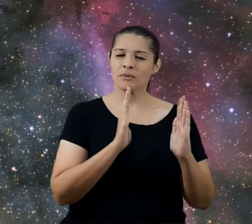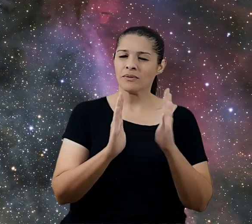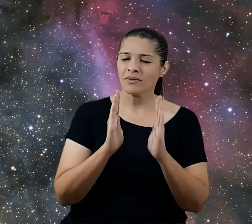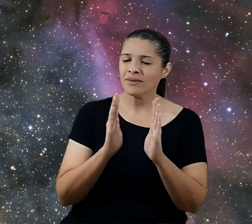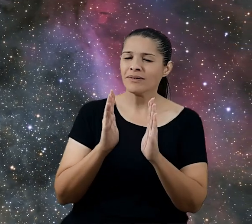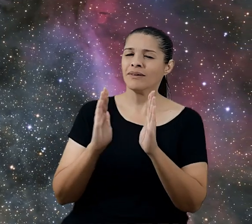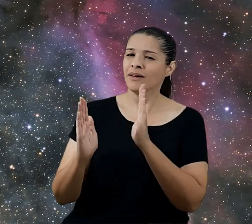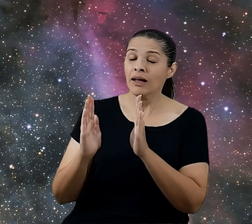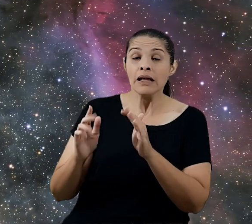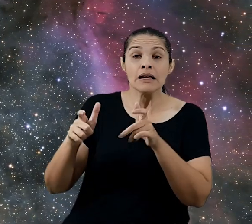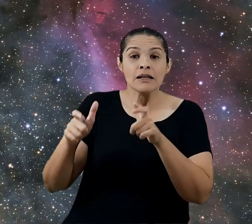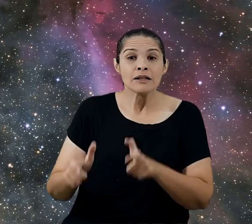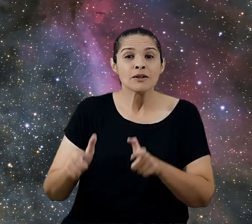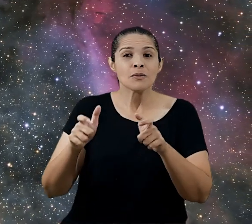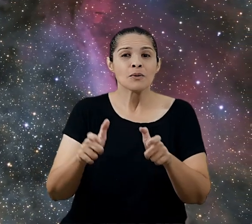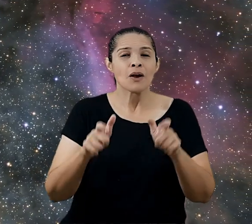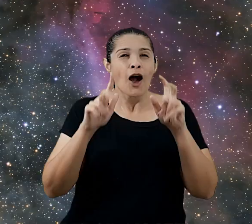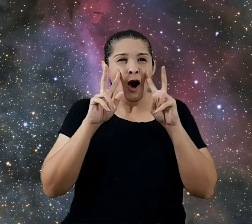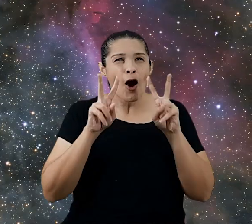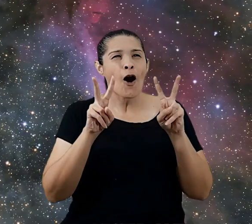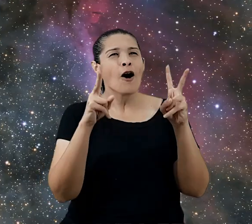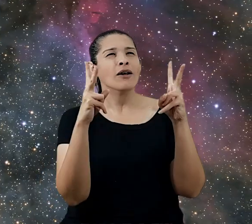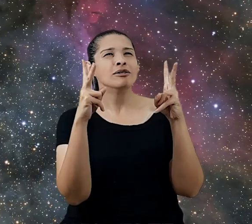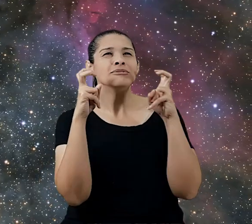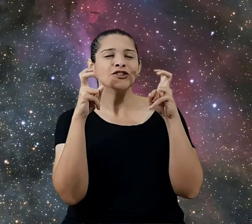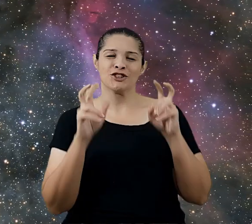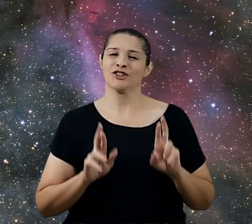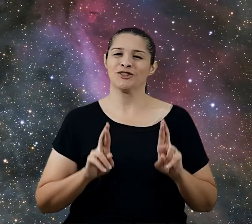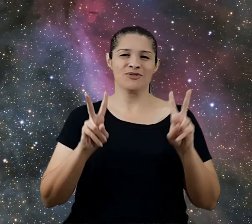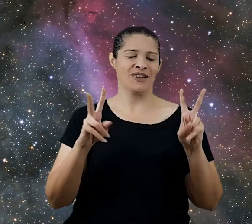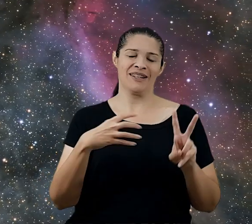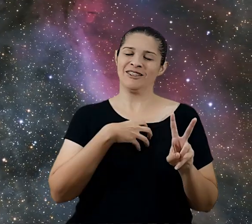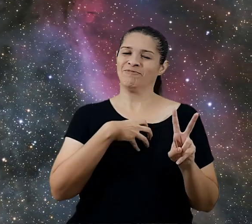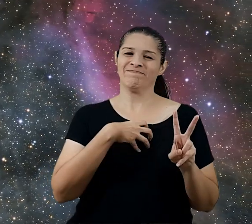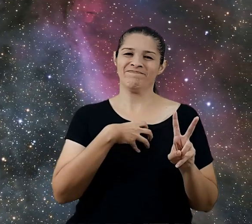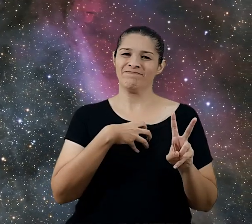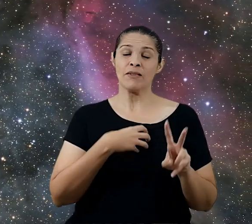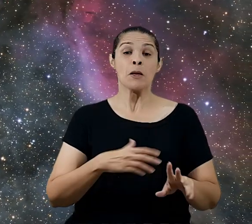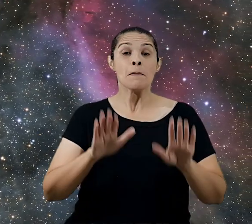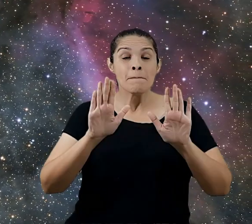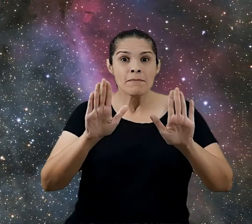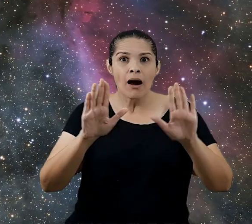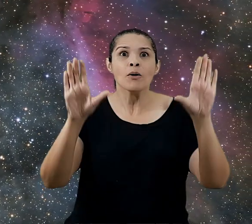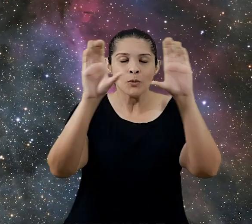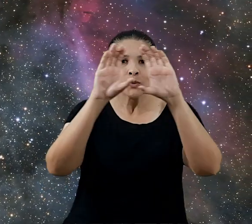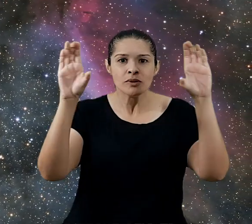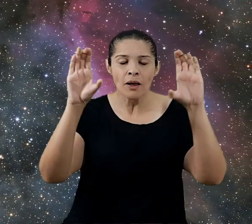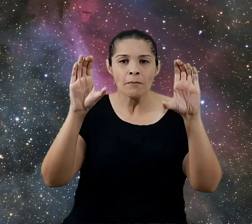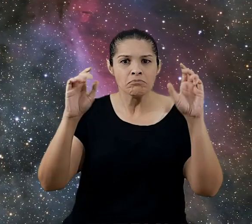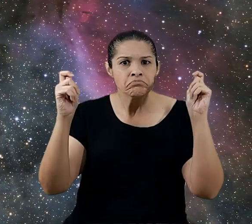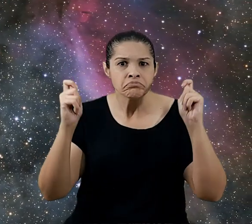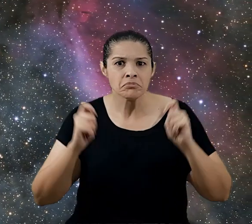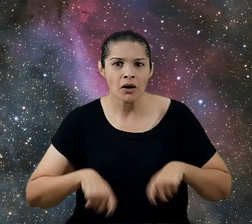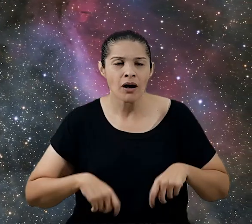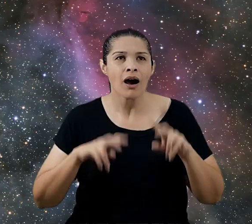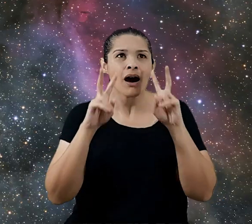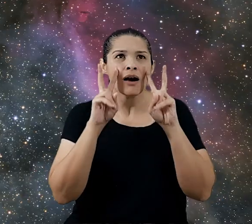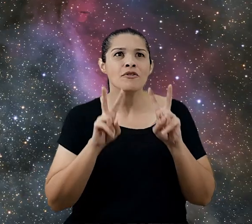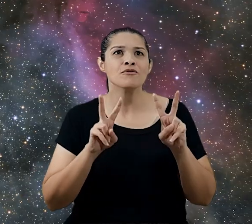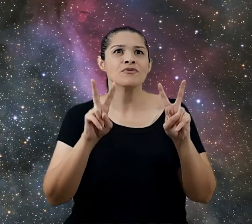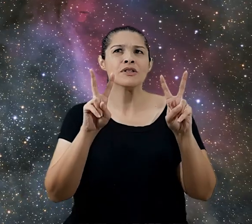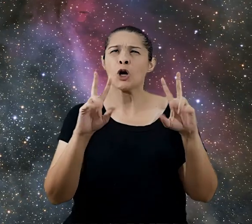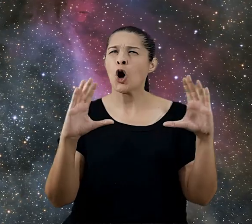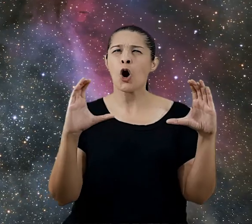lugar olha para o céu de um jeito diferente. Mas o céu poderia ser visto como um